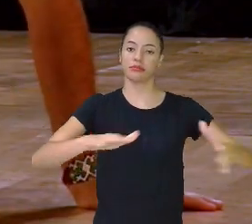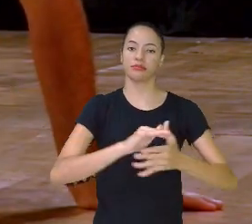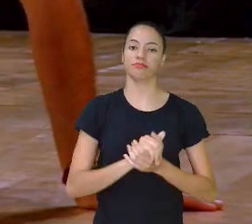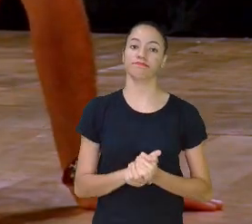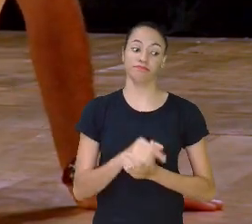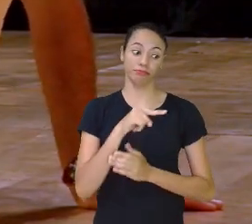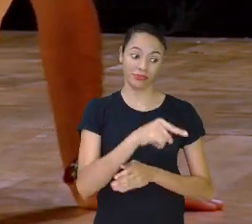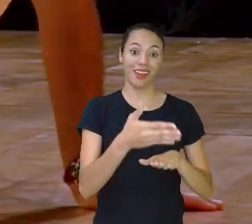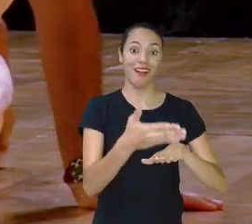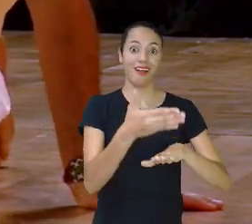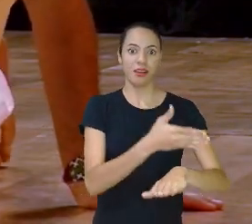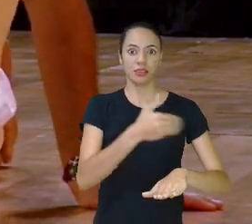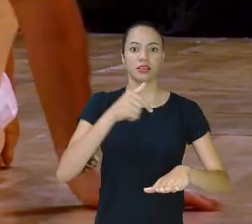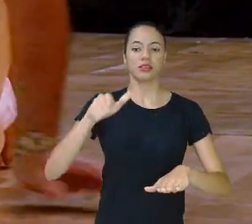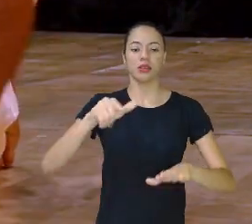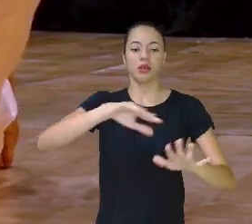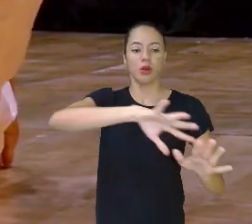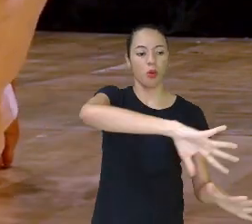antes que a onda venha,